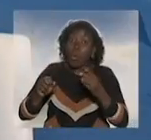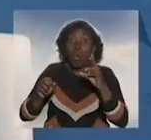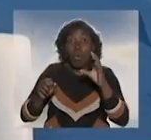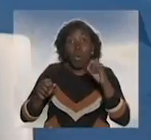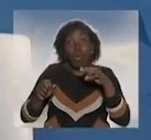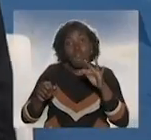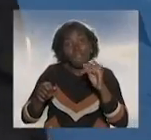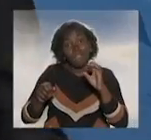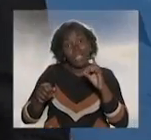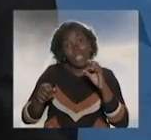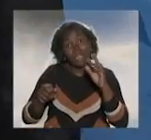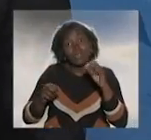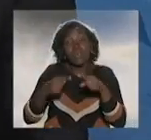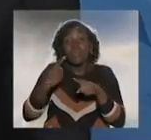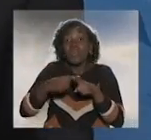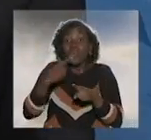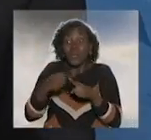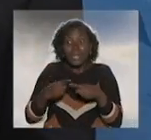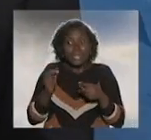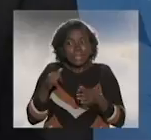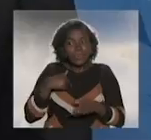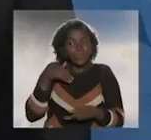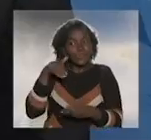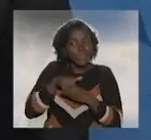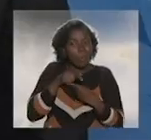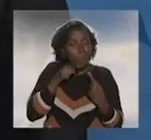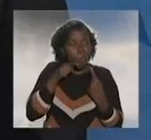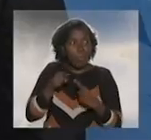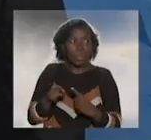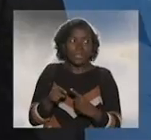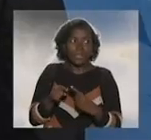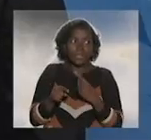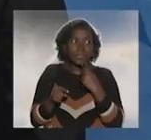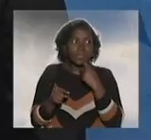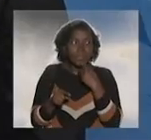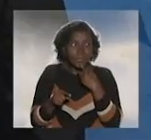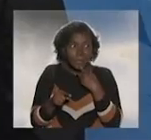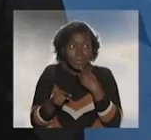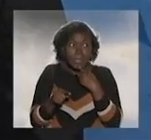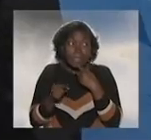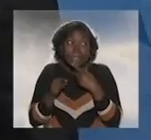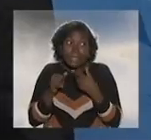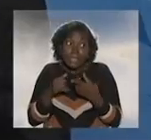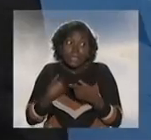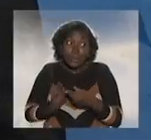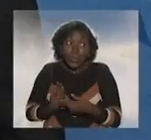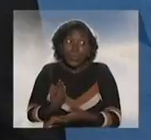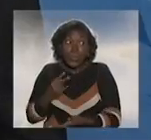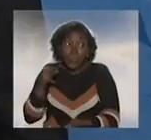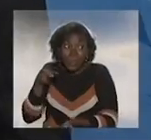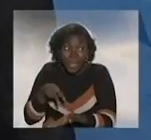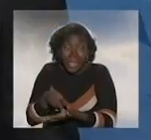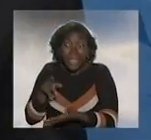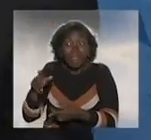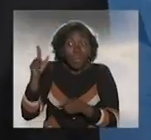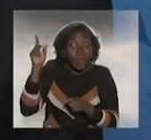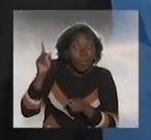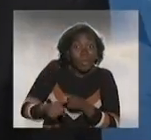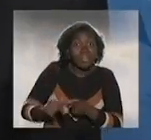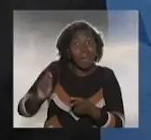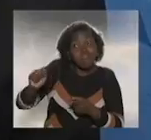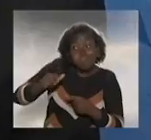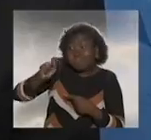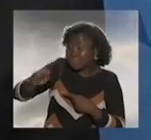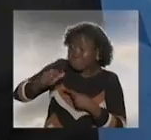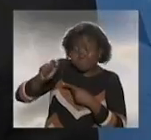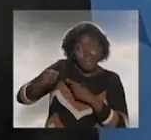caso da confederação, porque senão ele vai saber assim, pô, se eu votar contra, ou se eu nem comparecer, ele vai cortar minha bola,